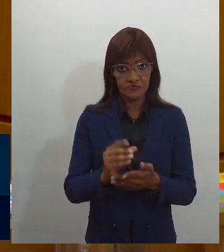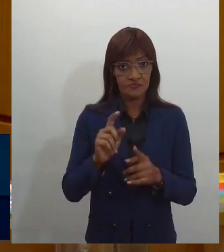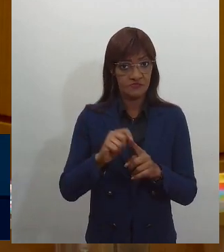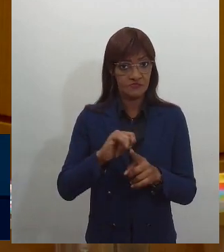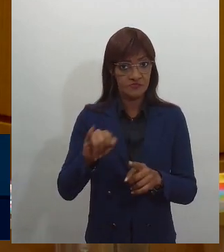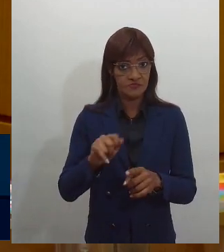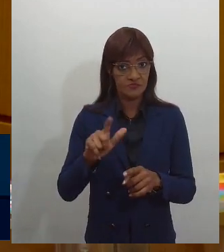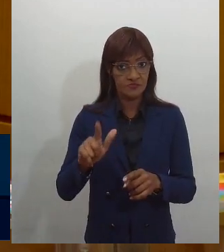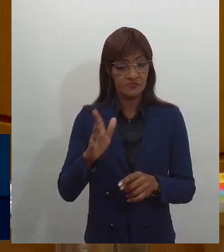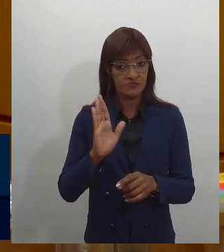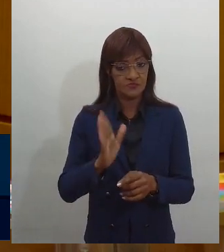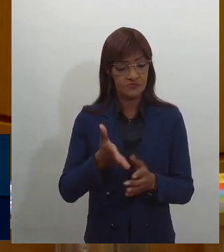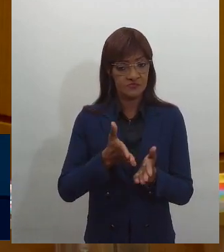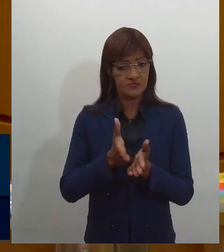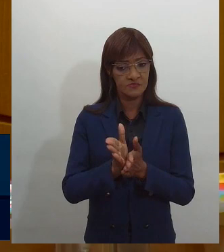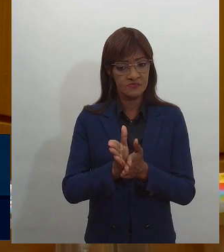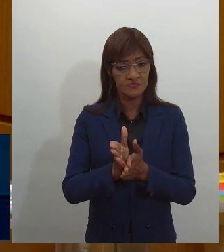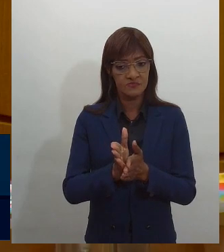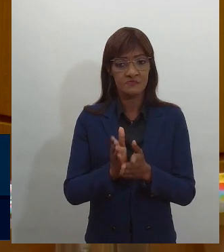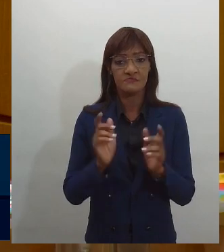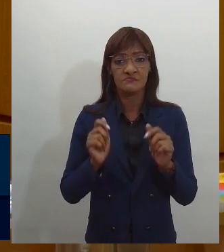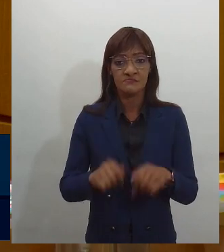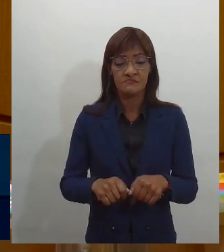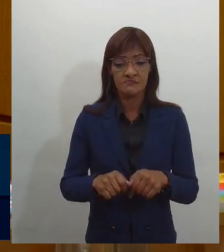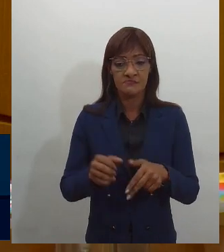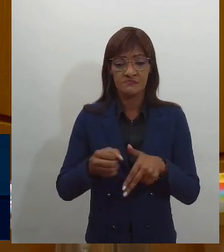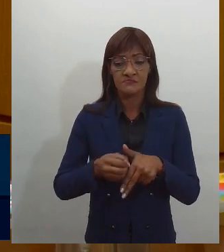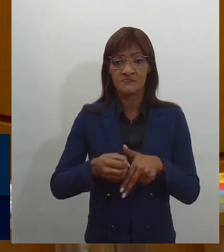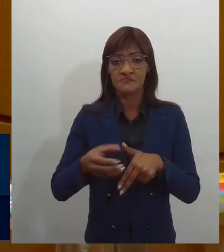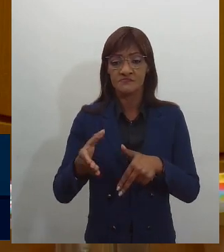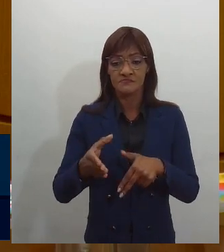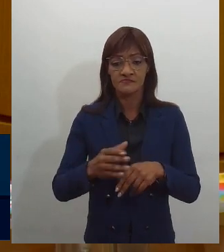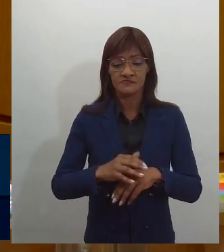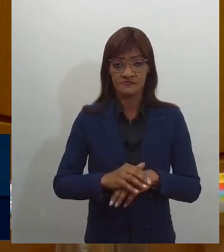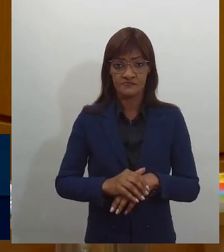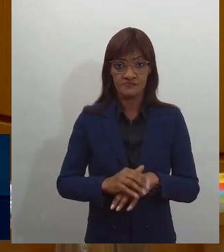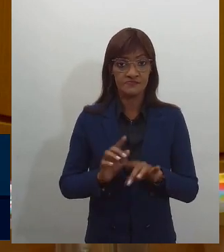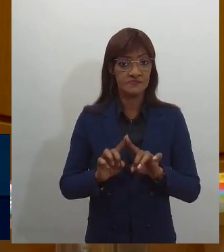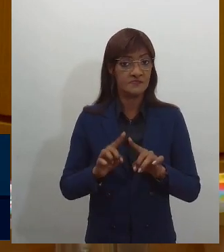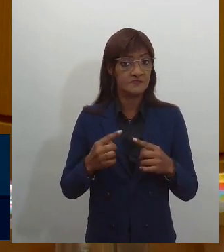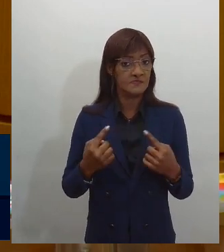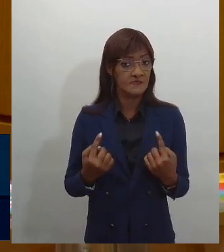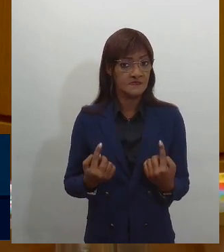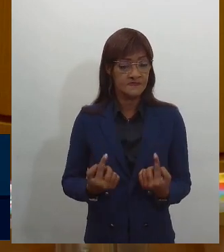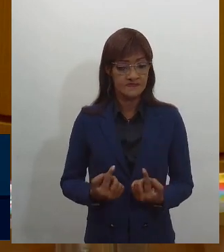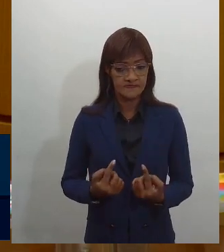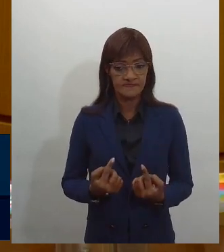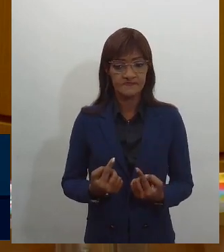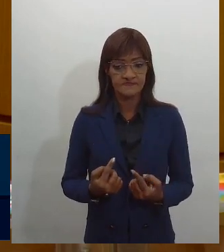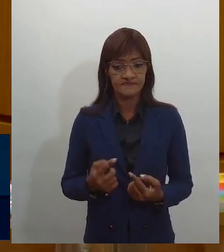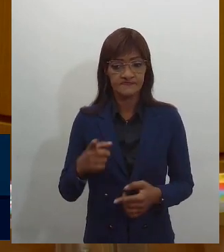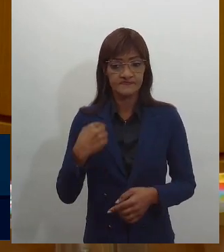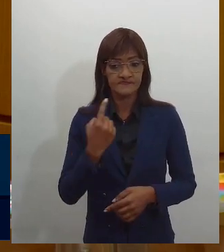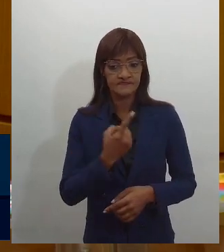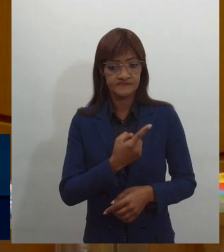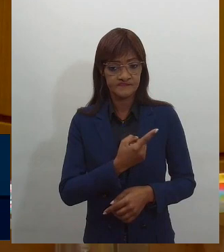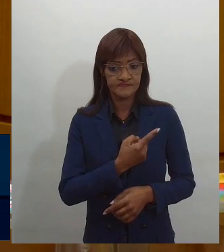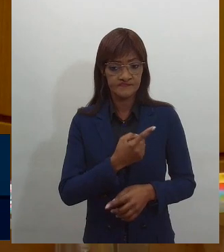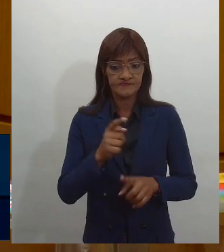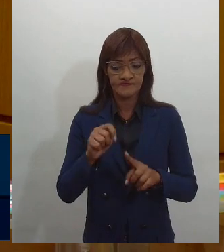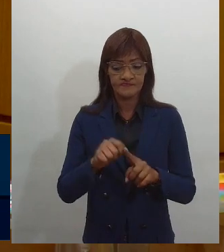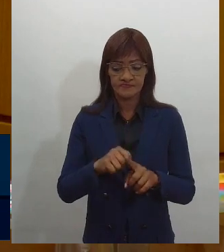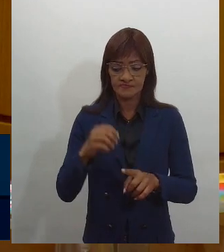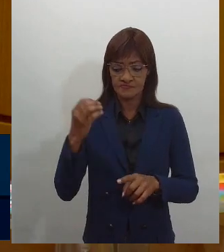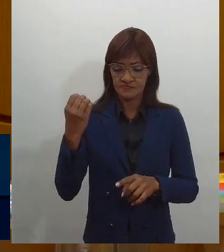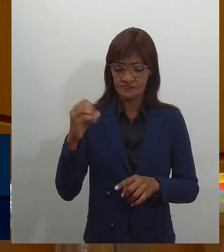ser utilizado há meses. No entanto, aqui estamos quase no mês de outubro e ainda não